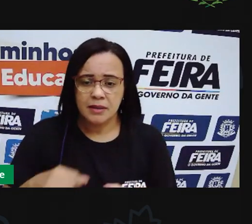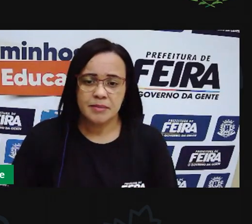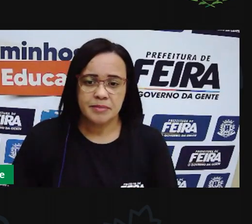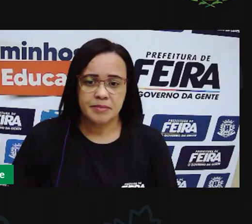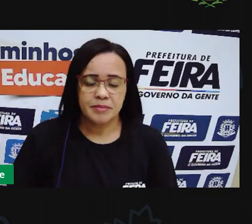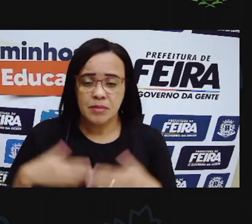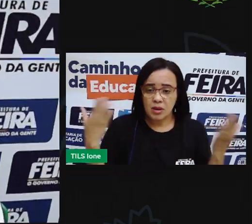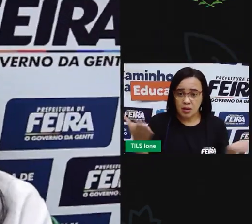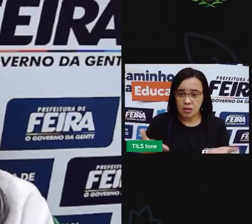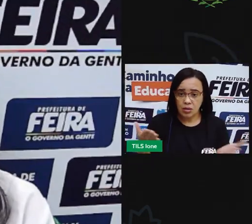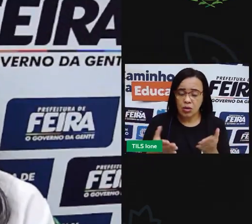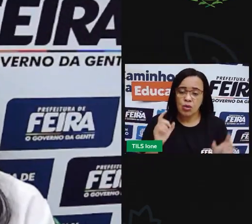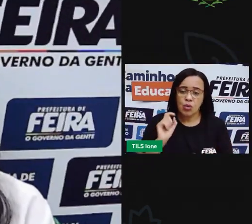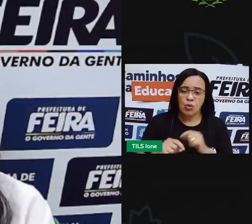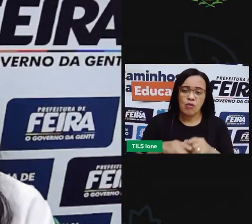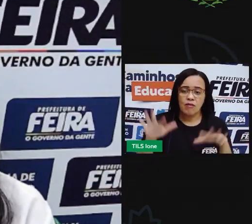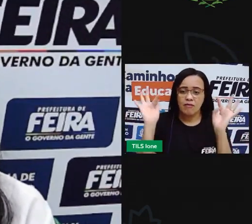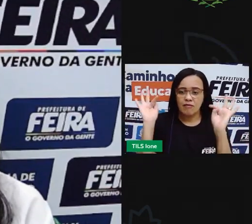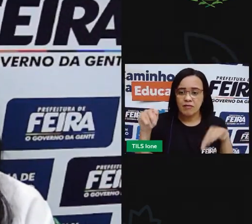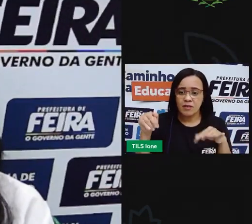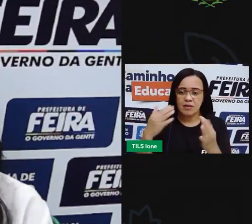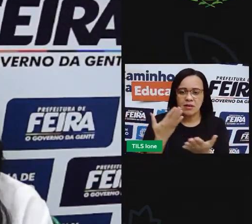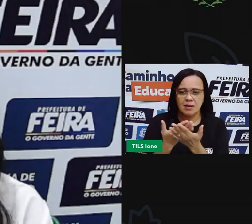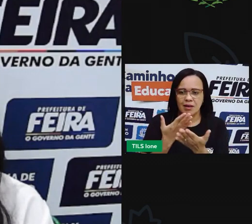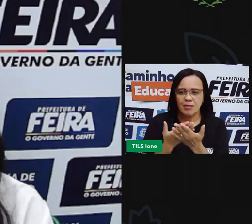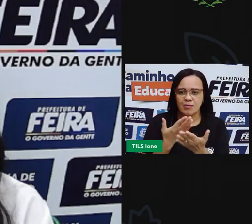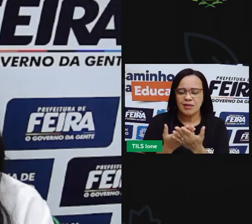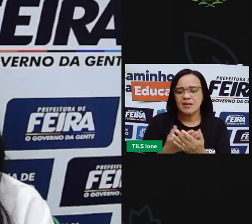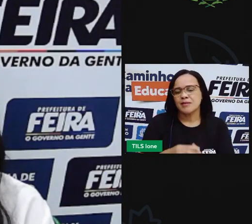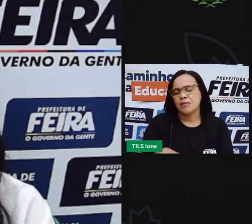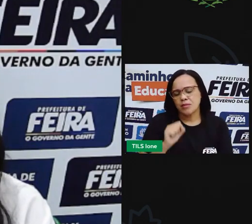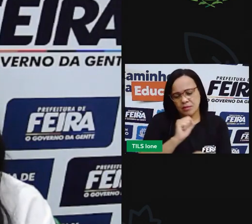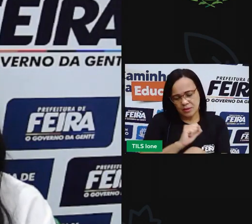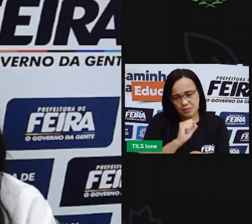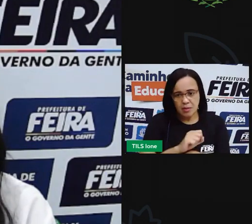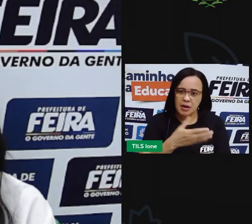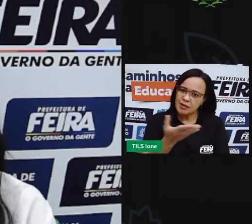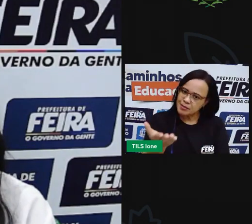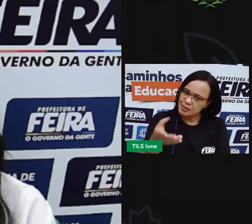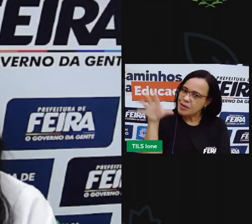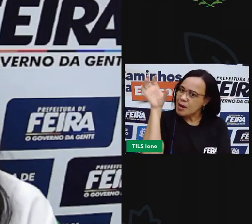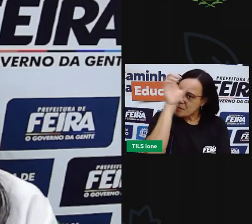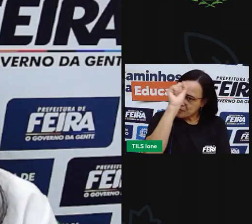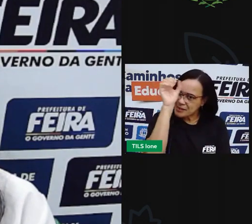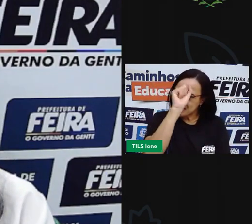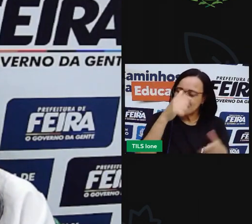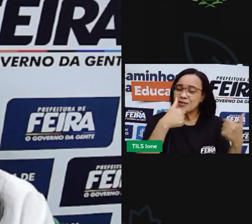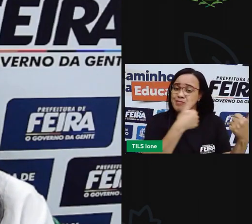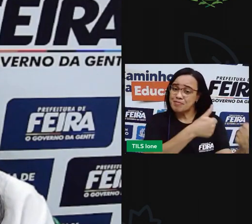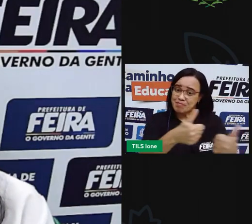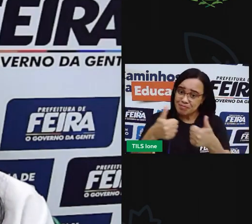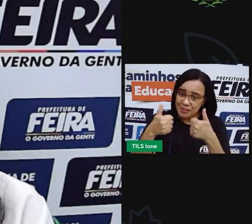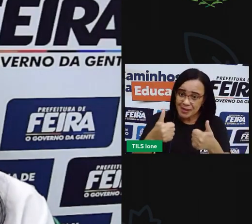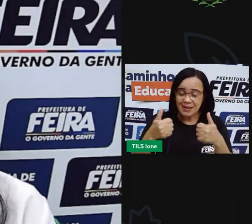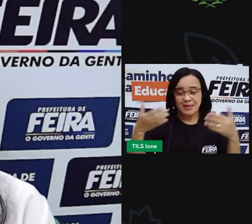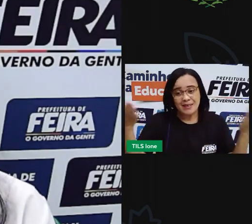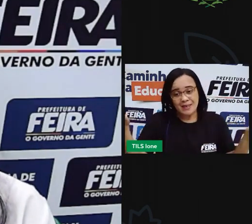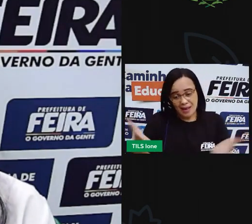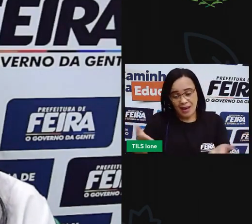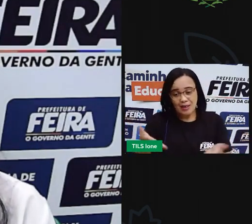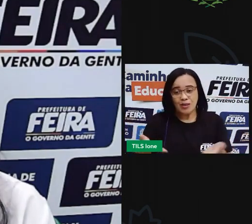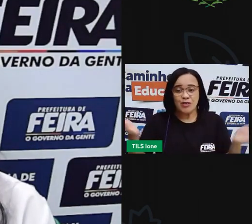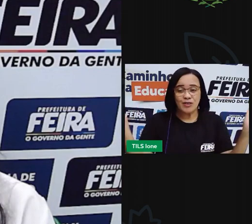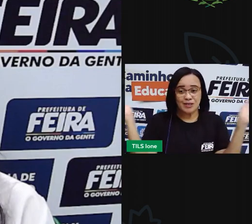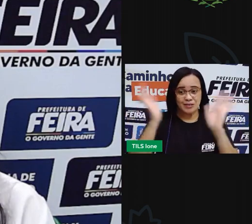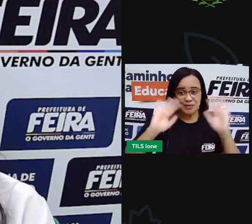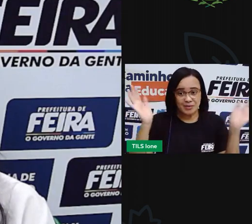Agora, crianças, estamos chegando ao final da nossa aula. Espero que você tenha aprendido bastante. Nós vamos nos despedindo e